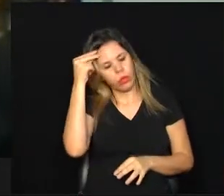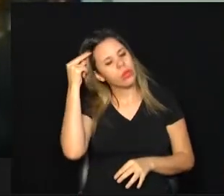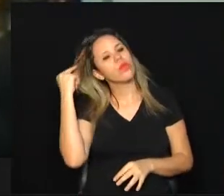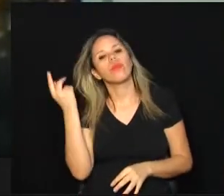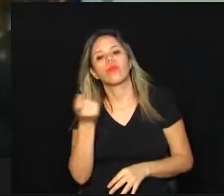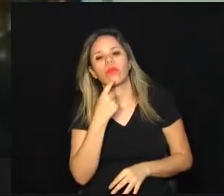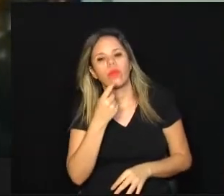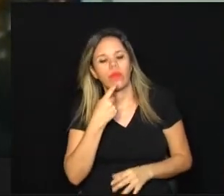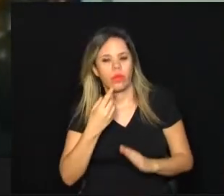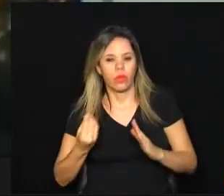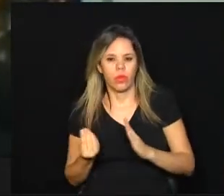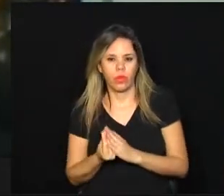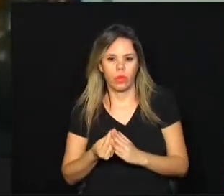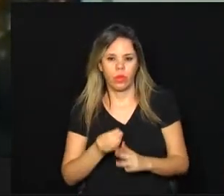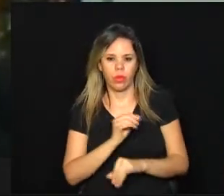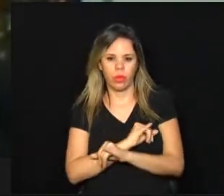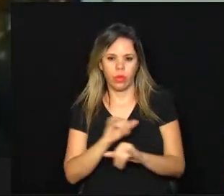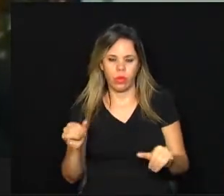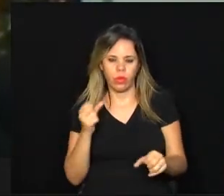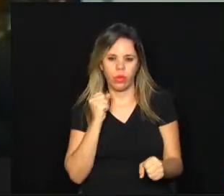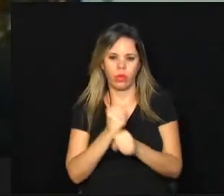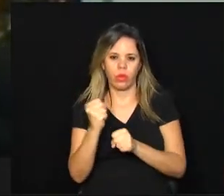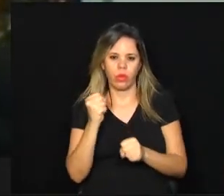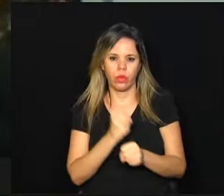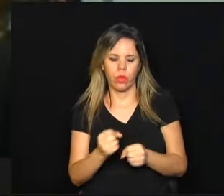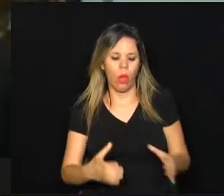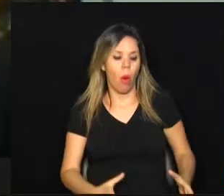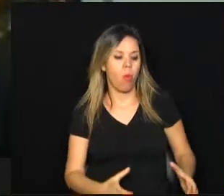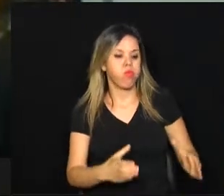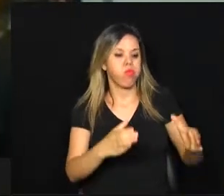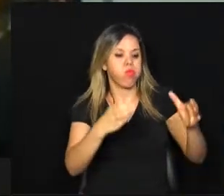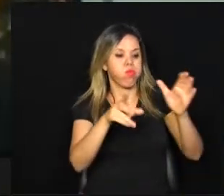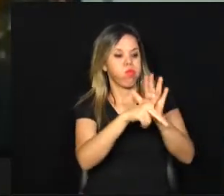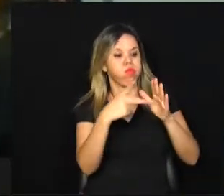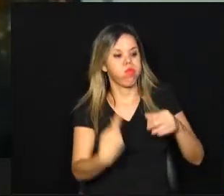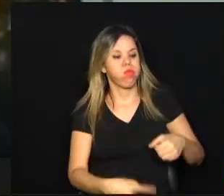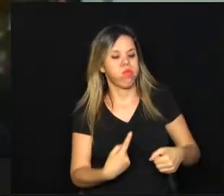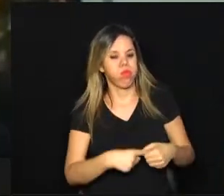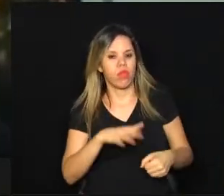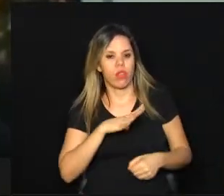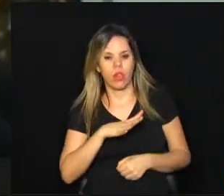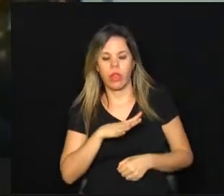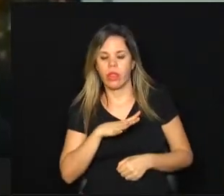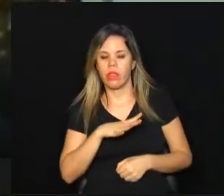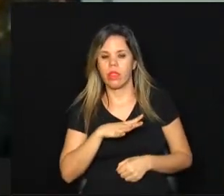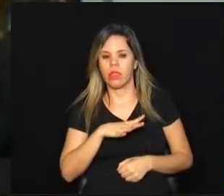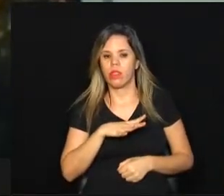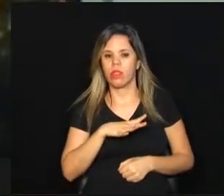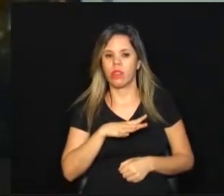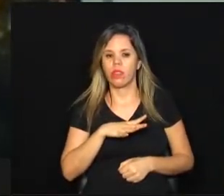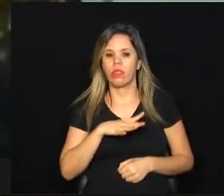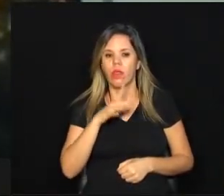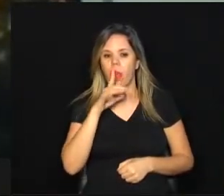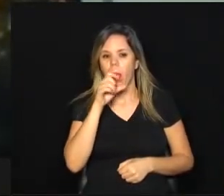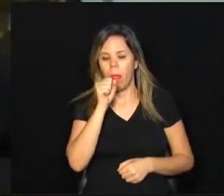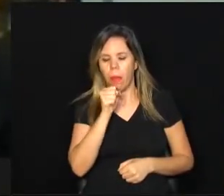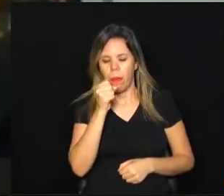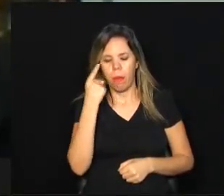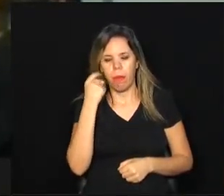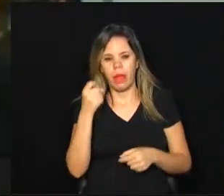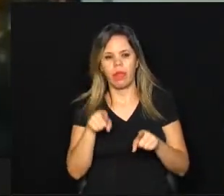Sanasa já anunciaram a construção de reservatórios municipais, Limeira também, porque